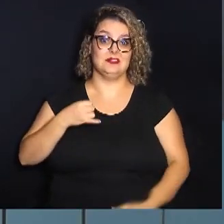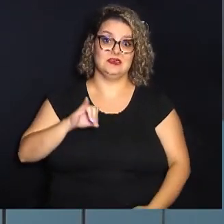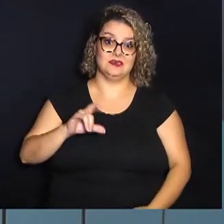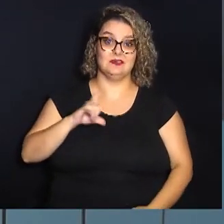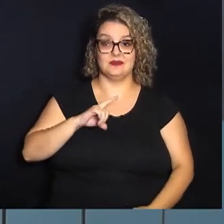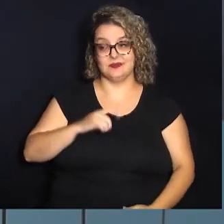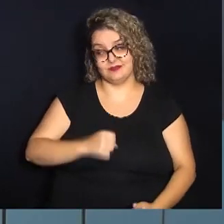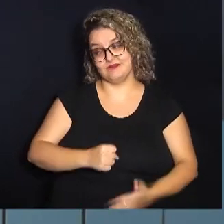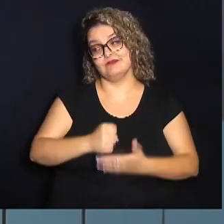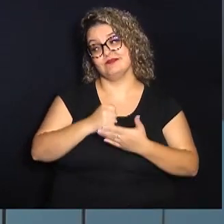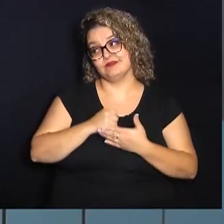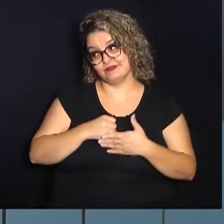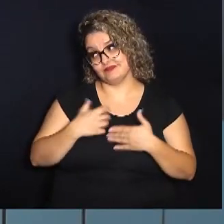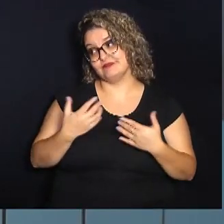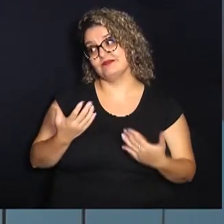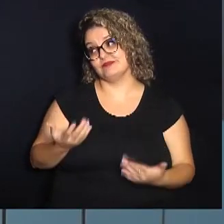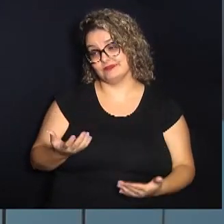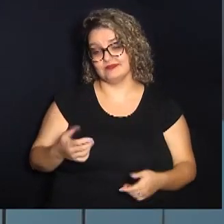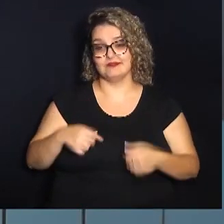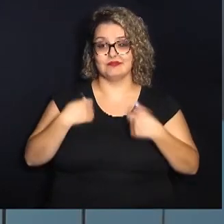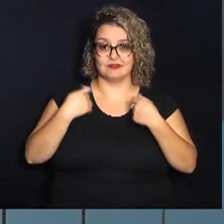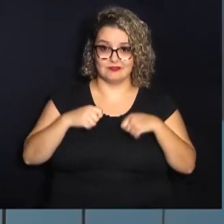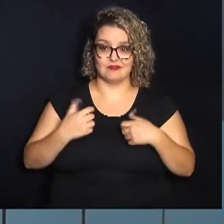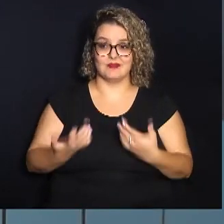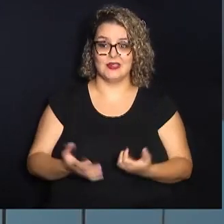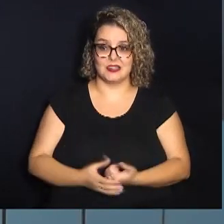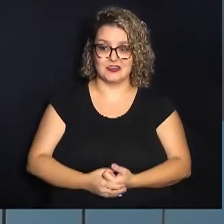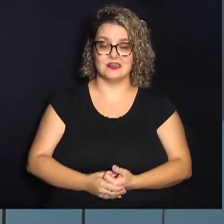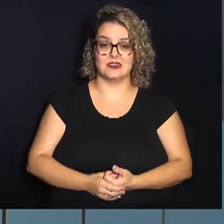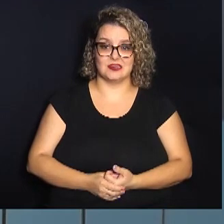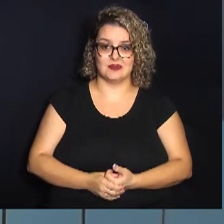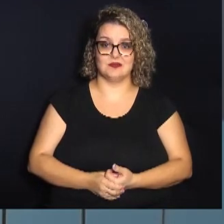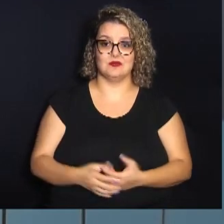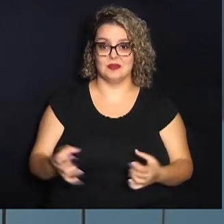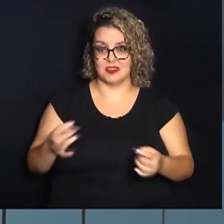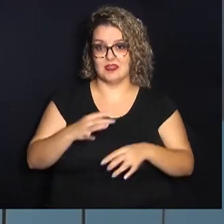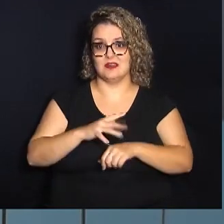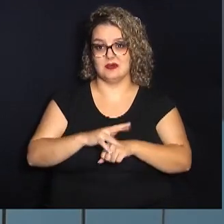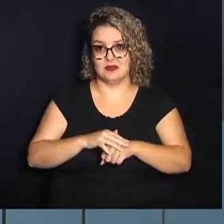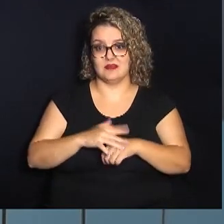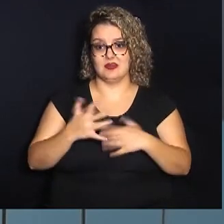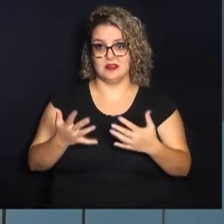socorro, né, necessário para poder combater a doença.